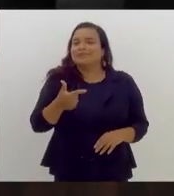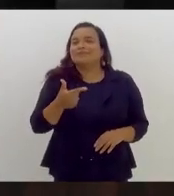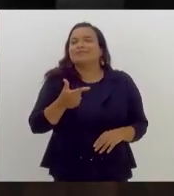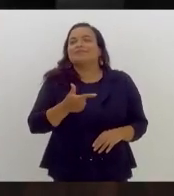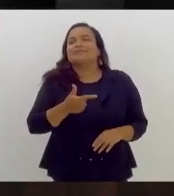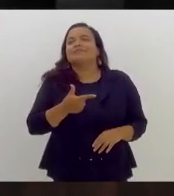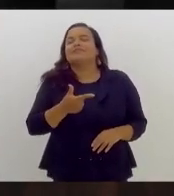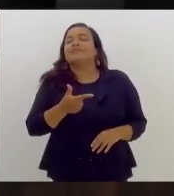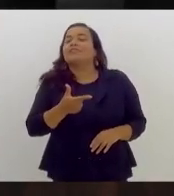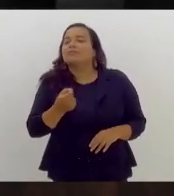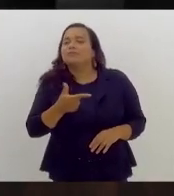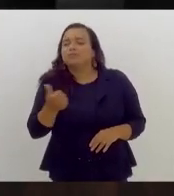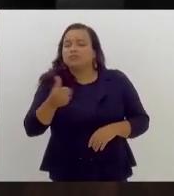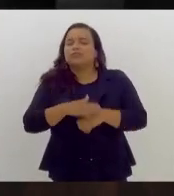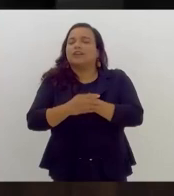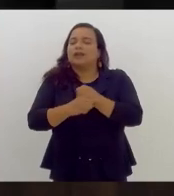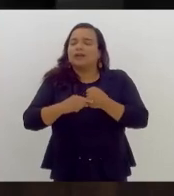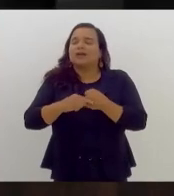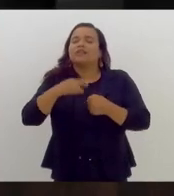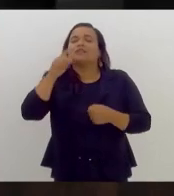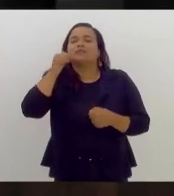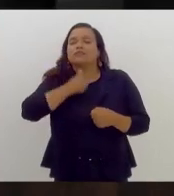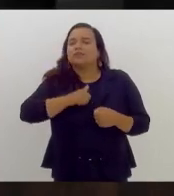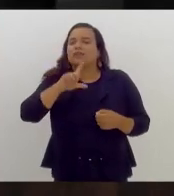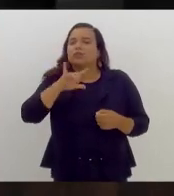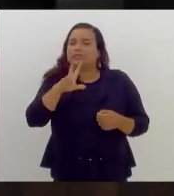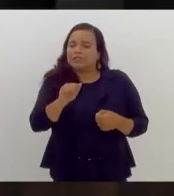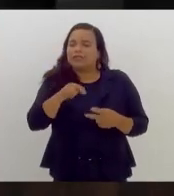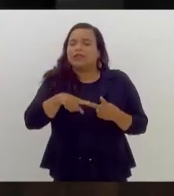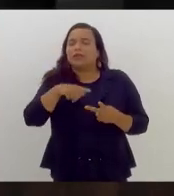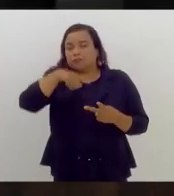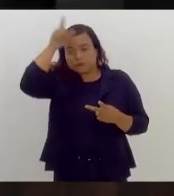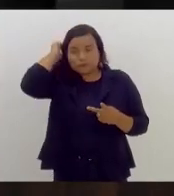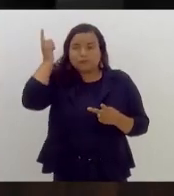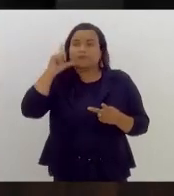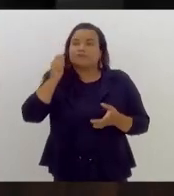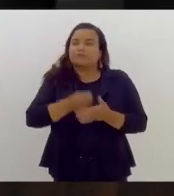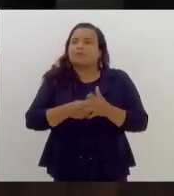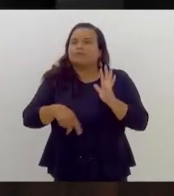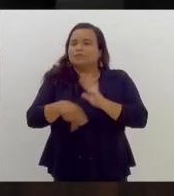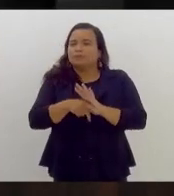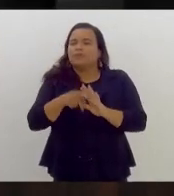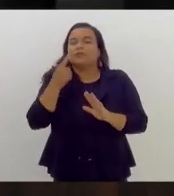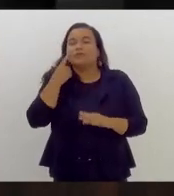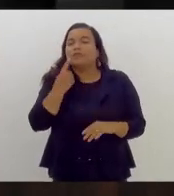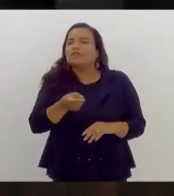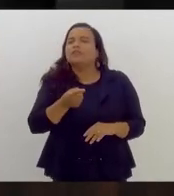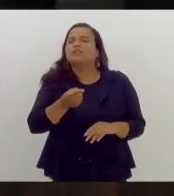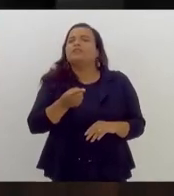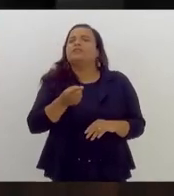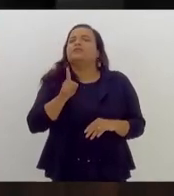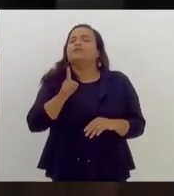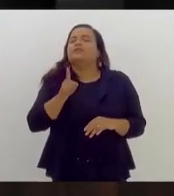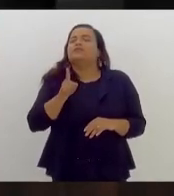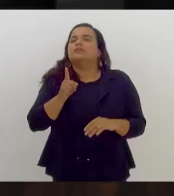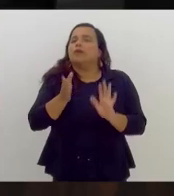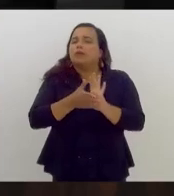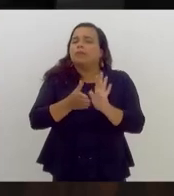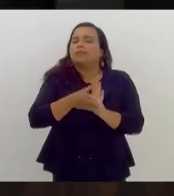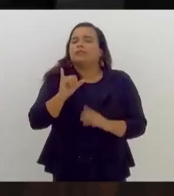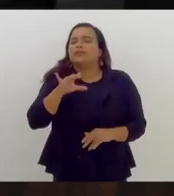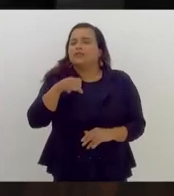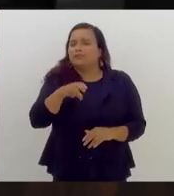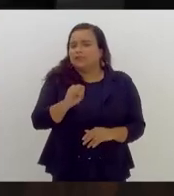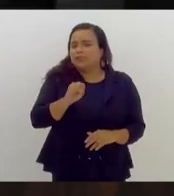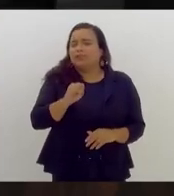de autoria dos deputados Lucim e Luiz Paulo. Determina a providência dos atos necessários à concessão de isenção de cobrança de ICMS nas